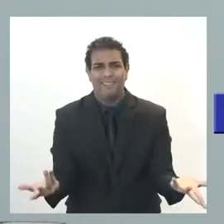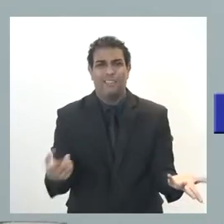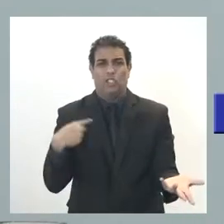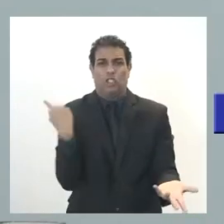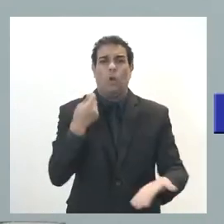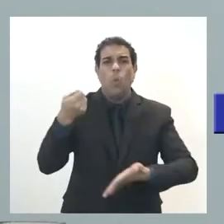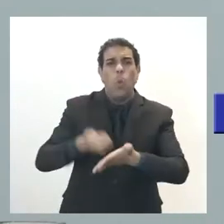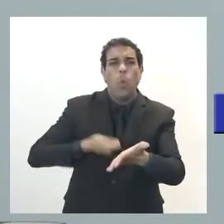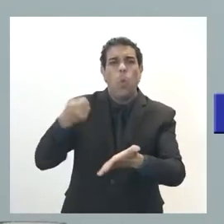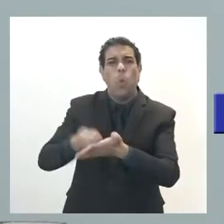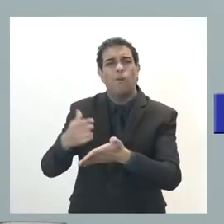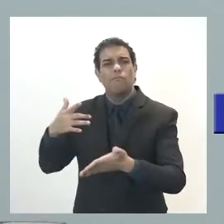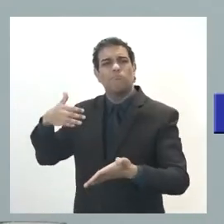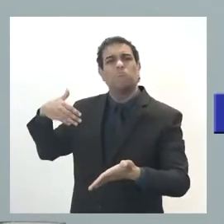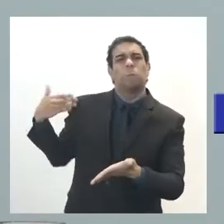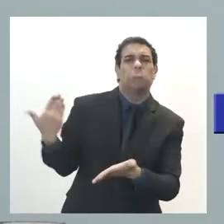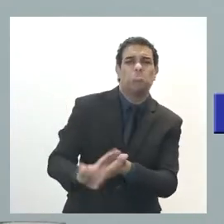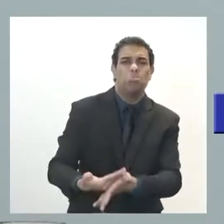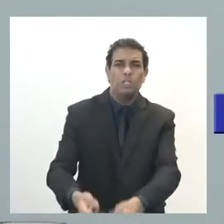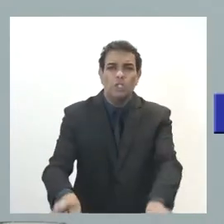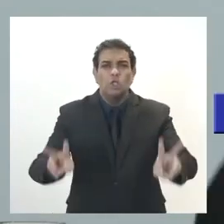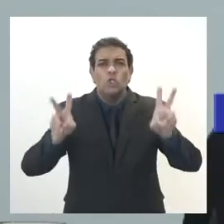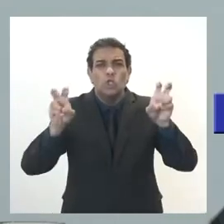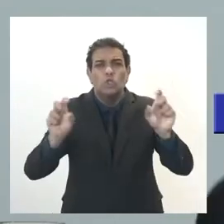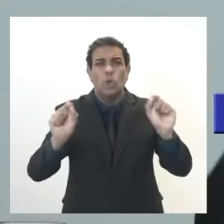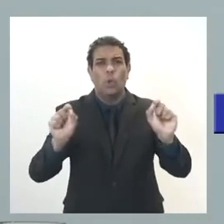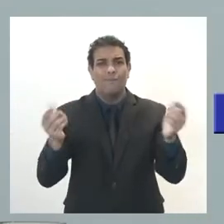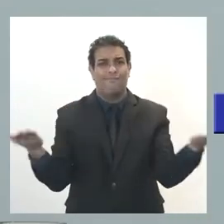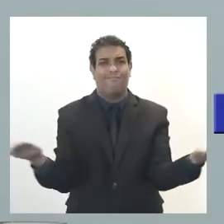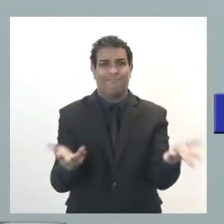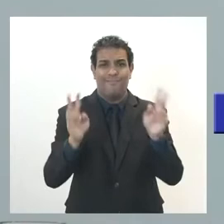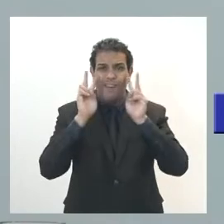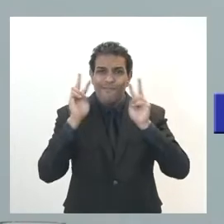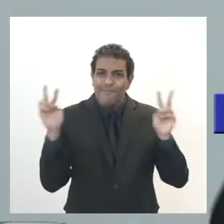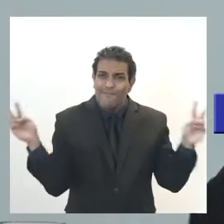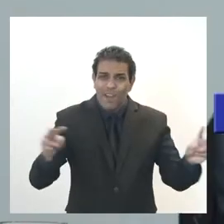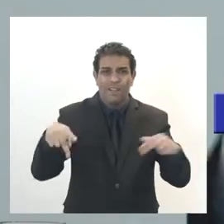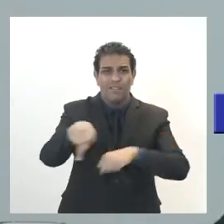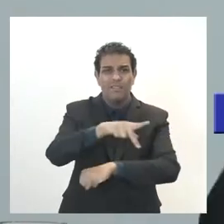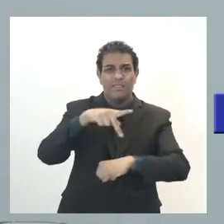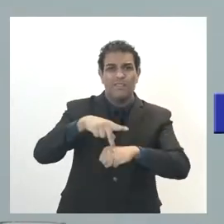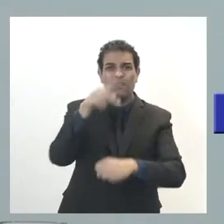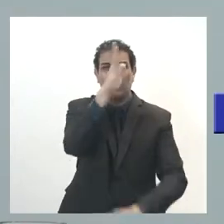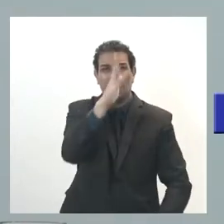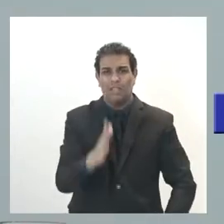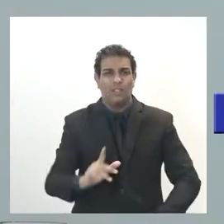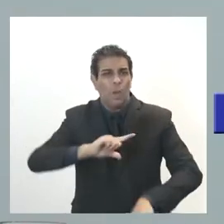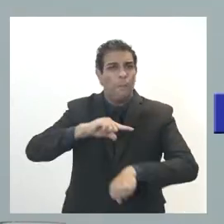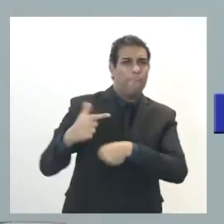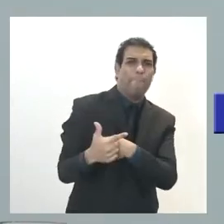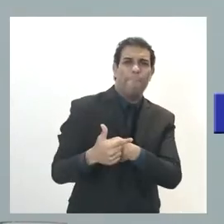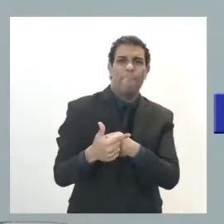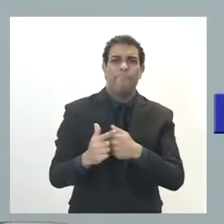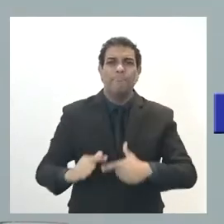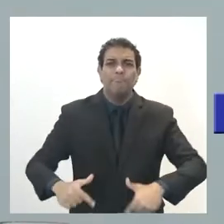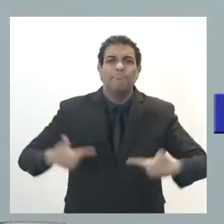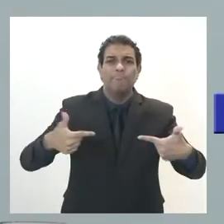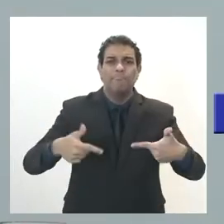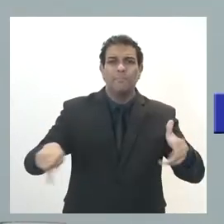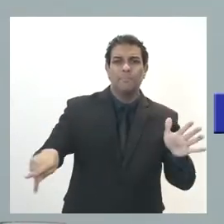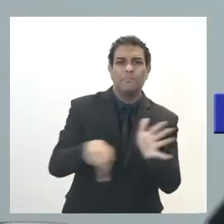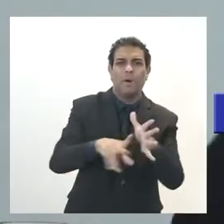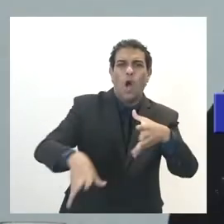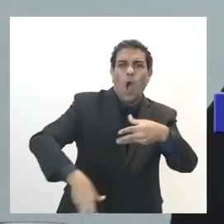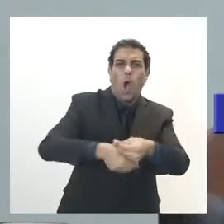uma luta sobre a concepção do estado qual o papel do estado brasileiro que a gente quer manter na construção